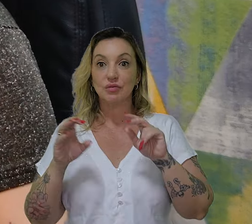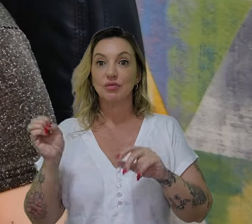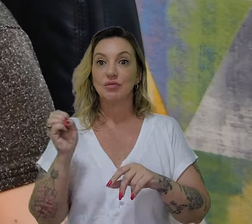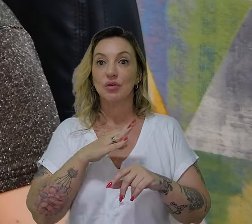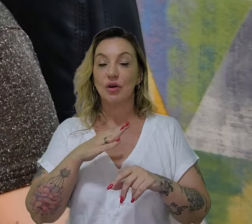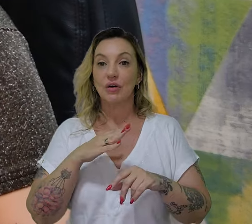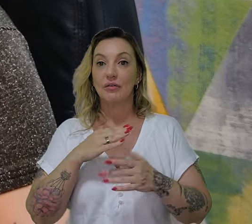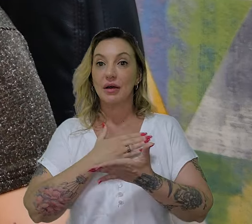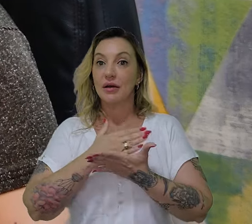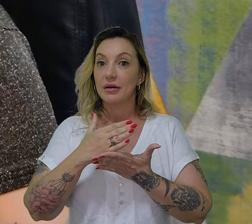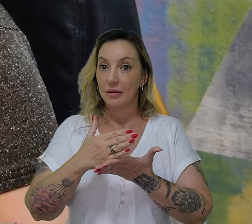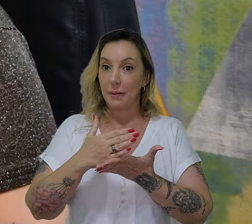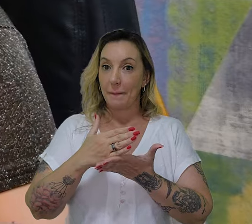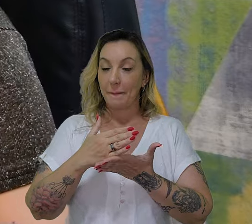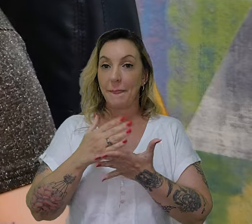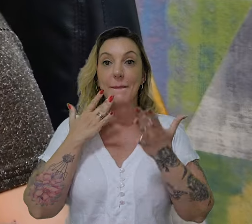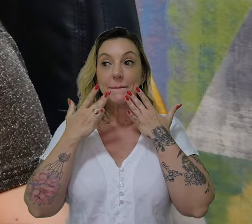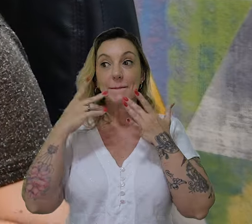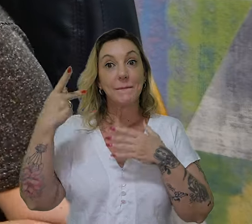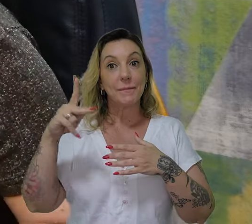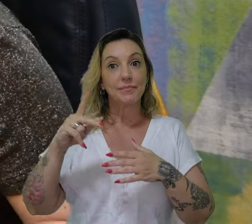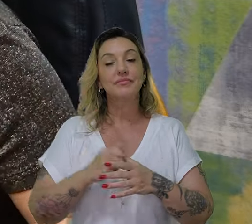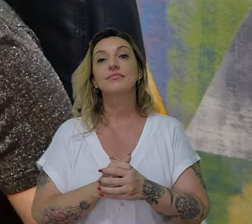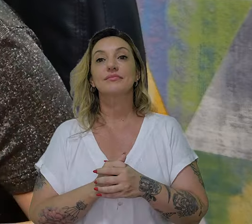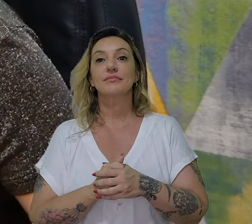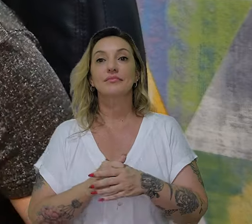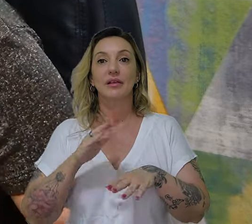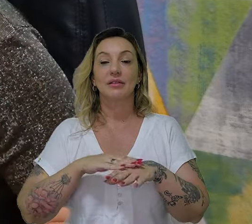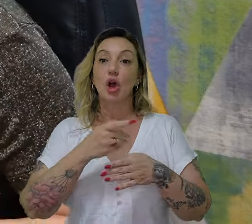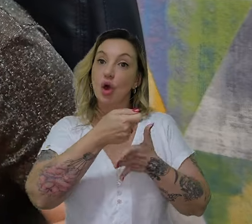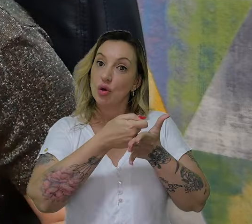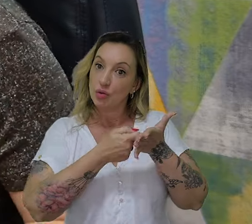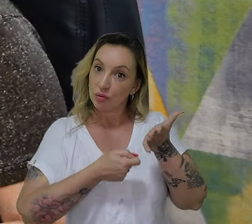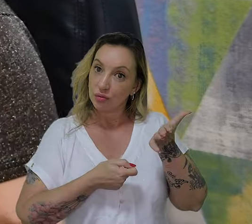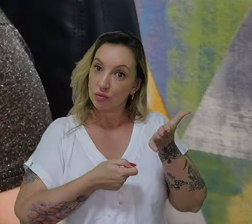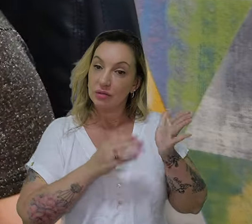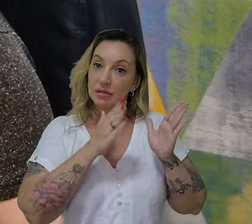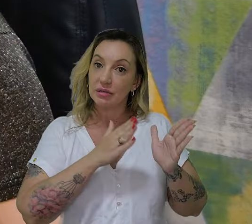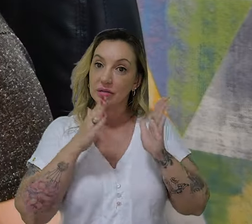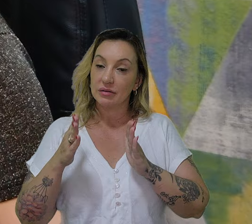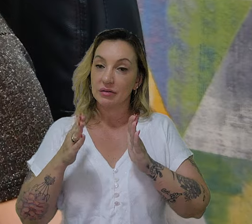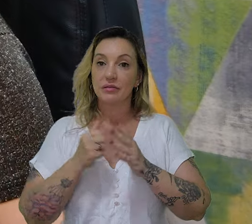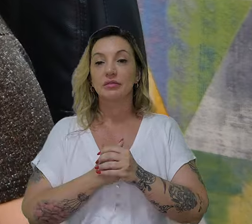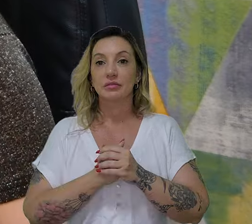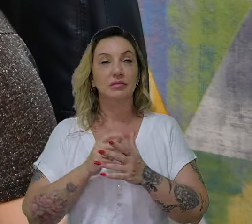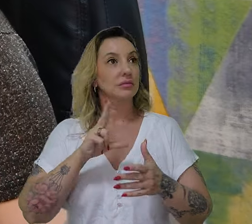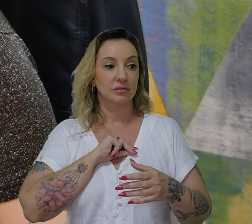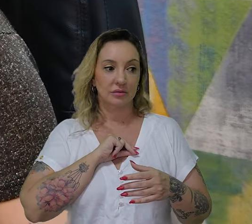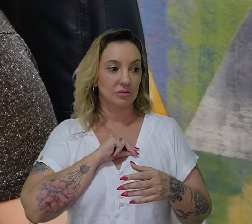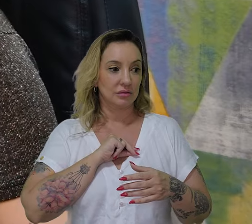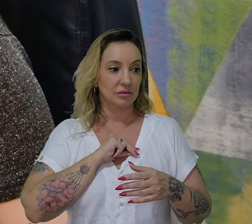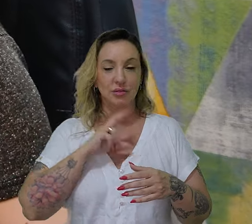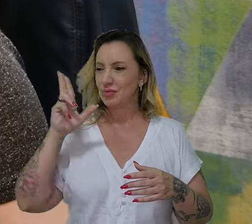partir da dramaturgia dele e aí ele fez o roteiro de uma das etapas lá do visual novel ele falou meu